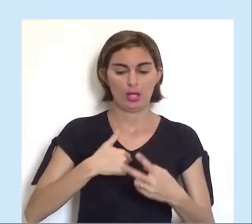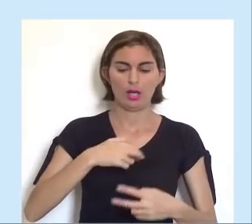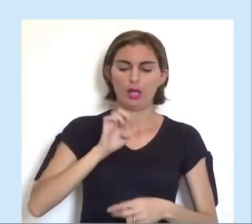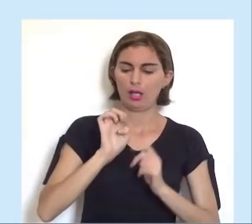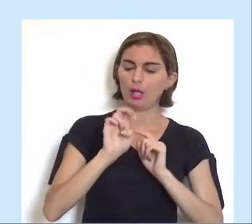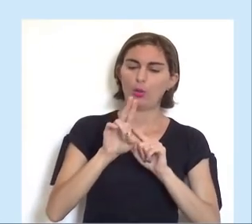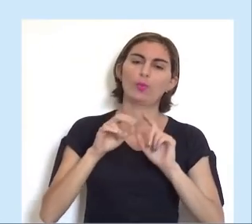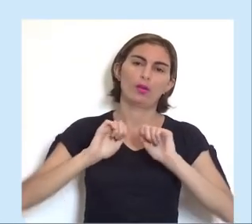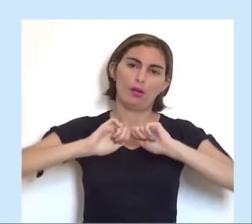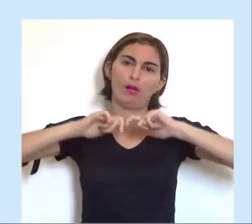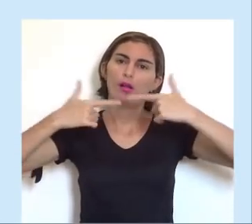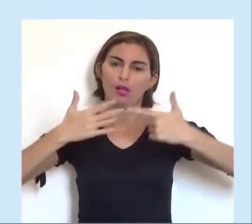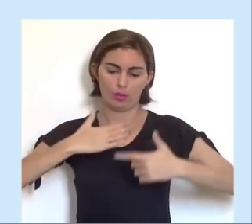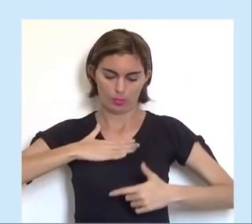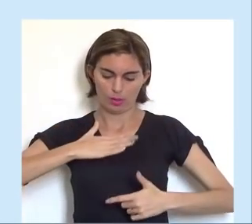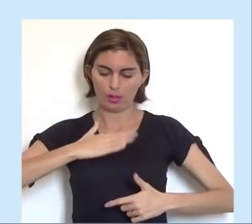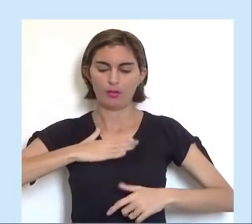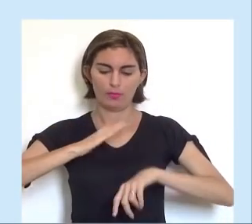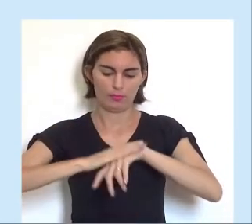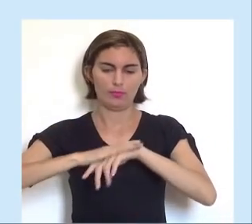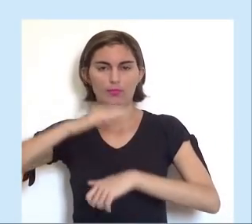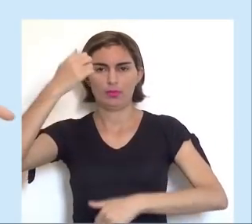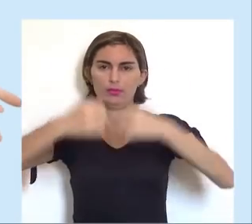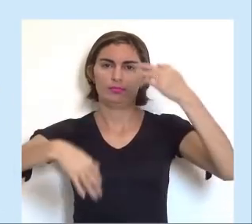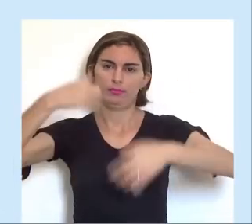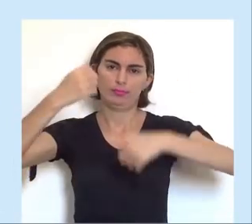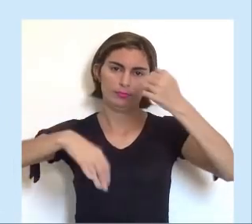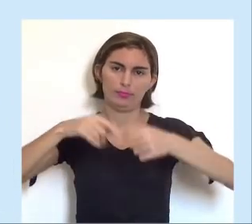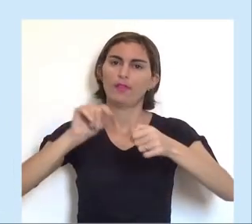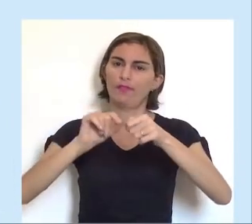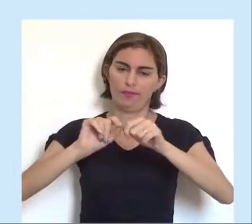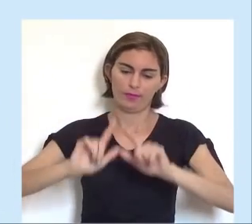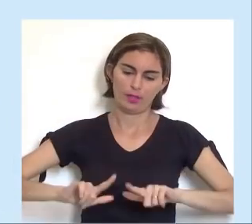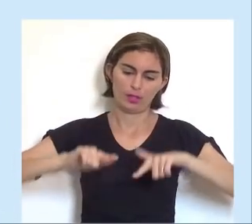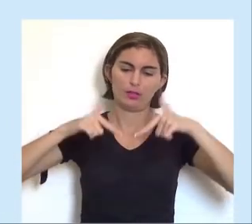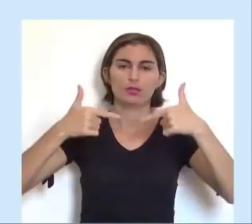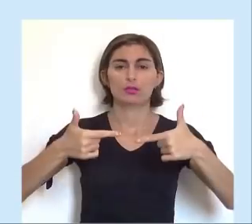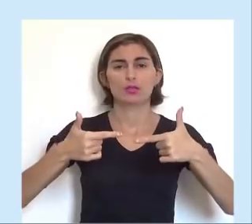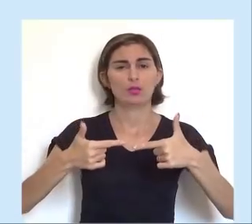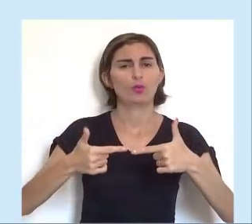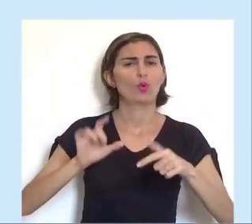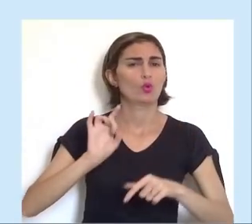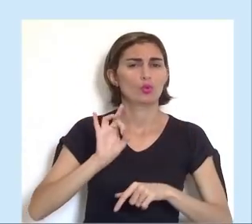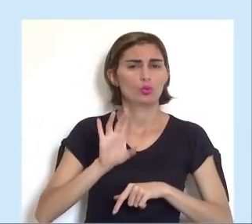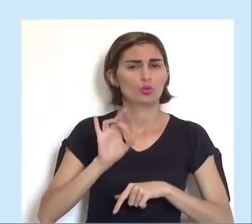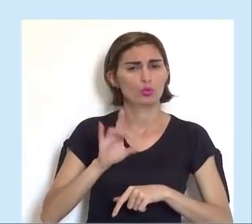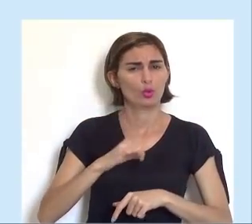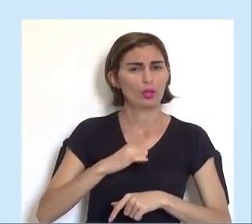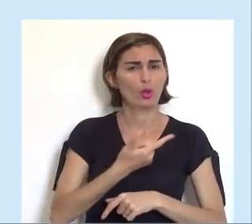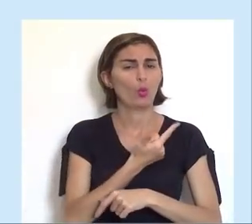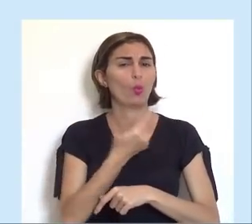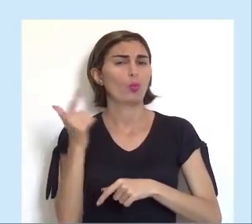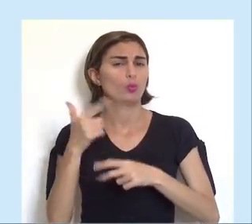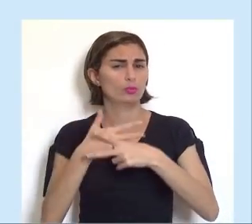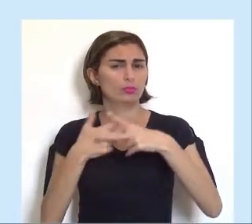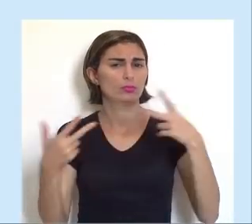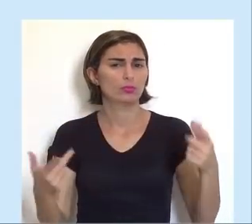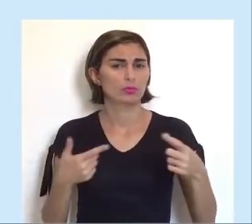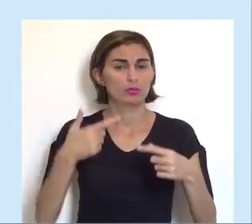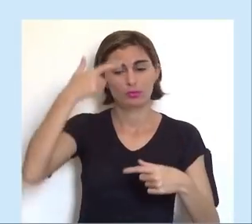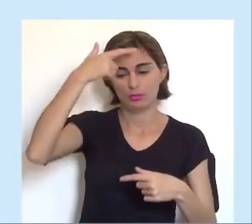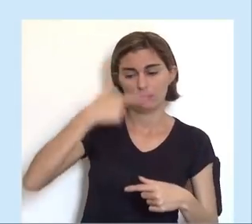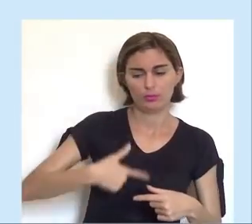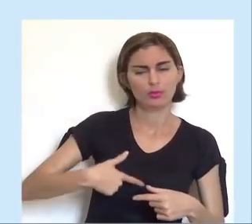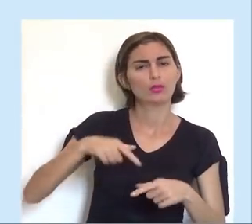claro que sou eu mesma que estou narrando e eu mesma que realizei a ação. Mas só que tem outra coisinha aí. O